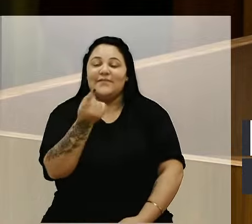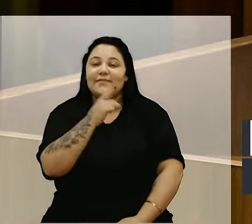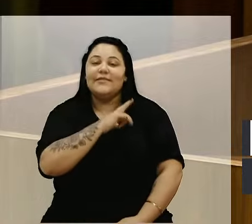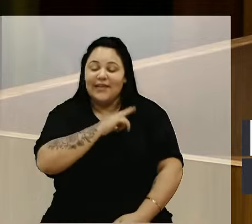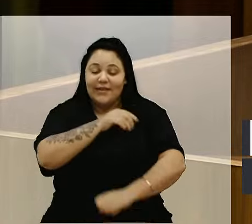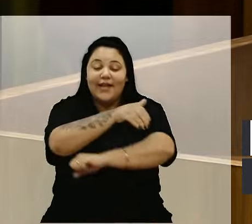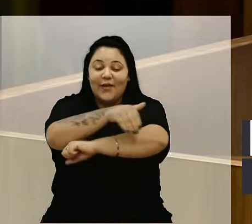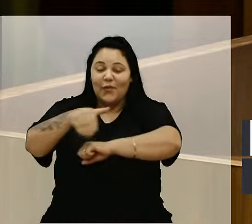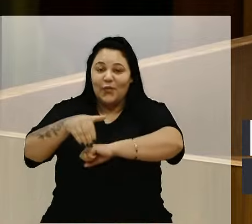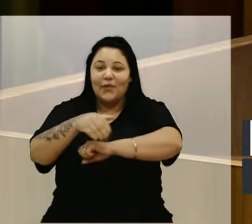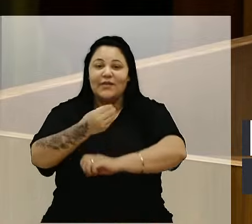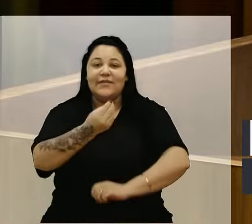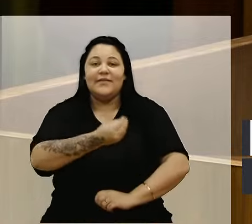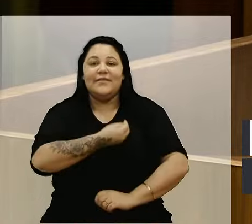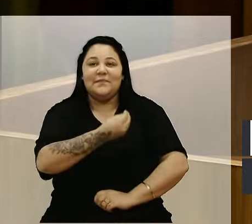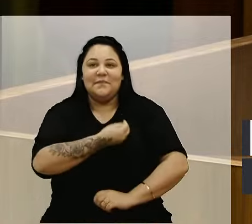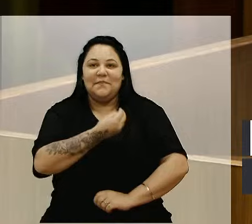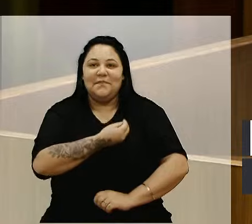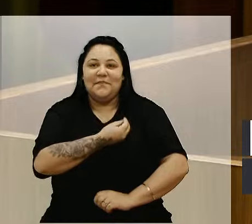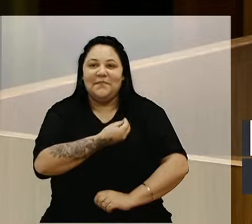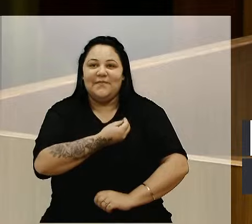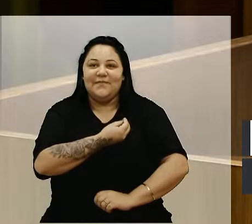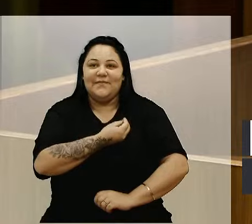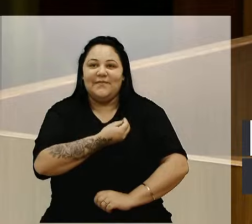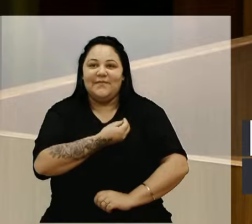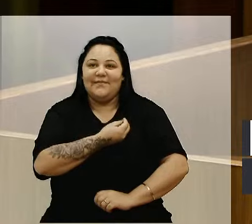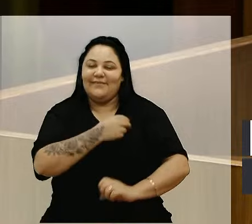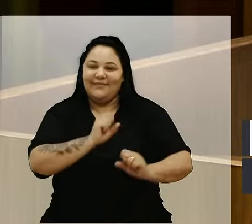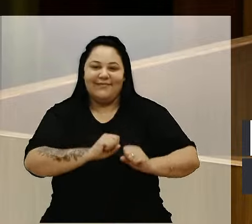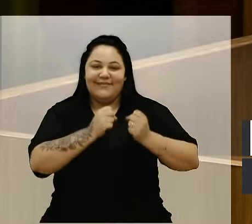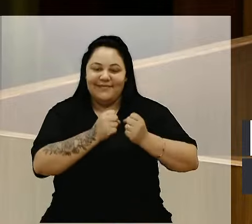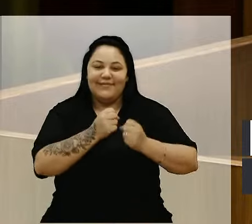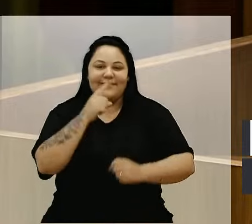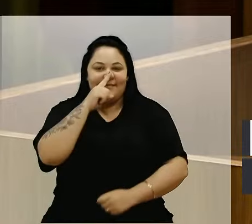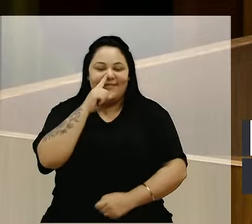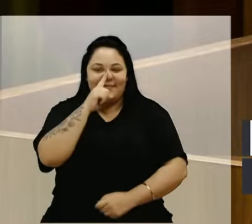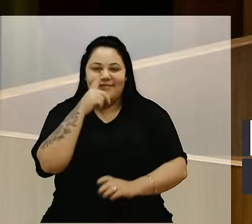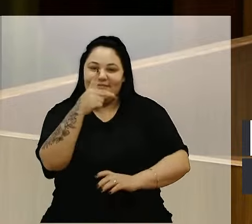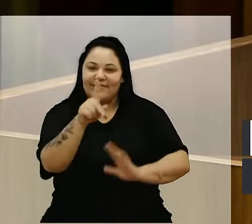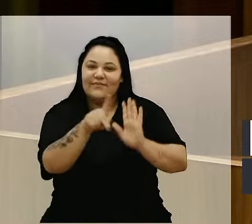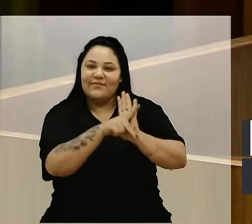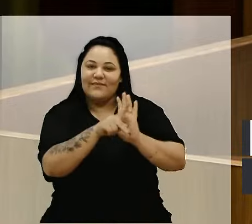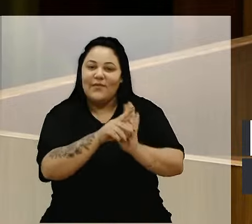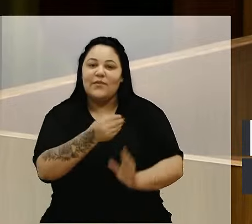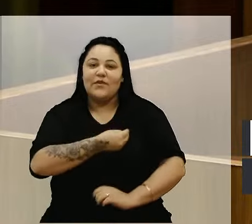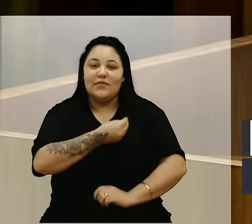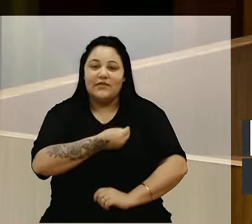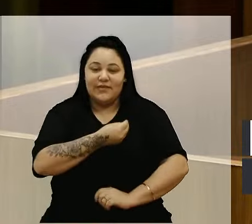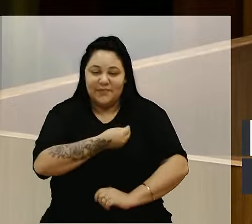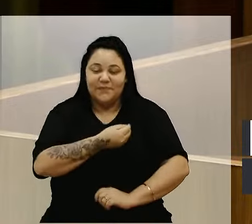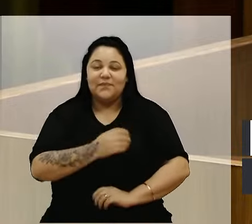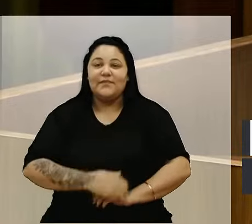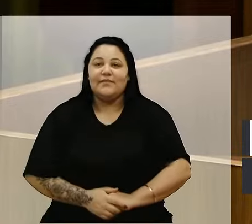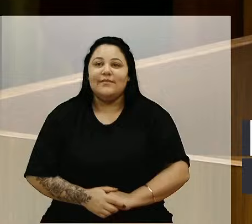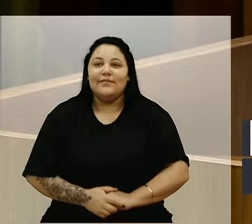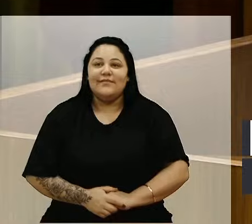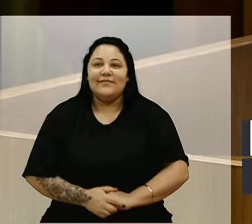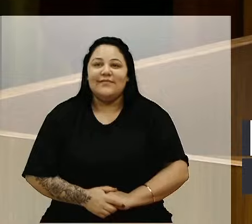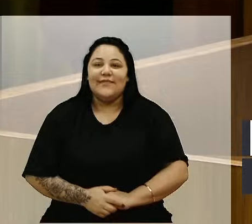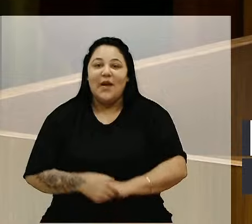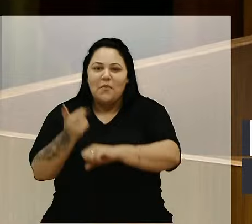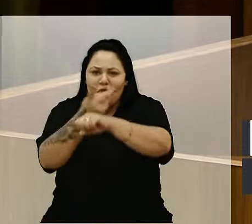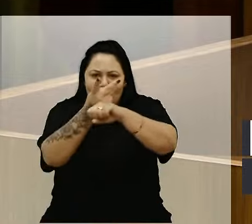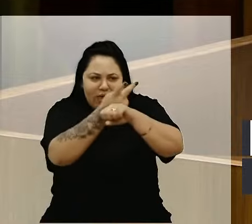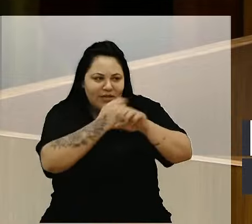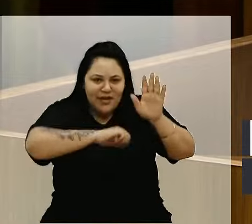nas ruas e na vida que defendeu colocando em risco a sua própria vida. Inclusive, procurando bandido. Quem conhece a